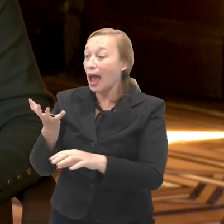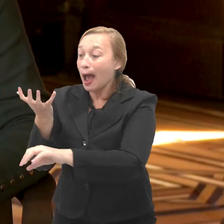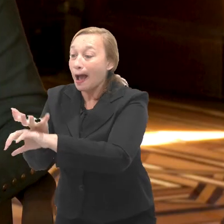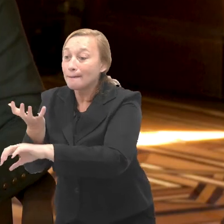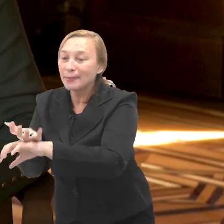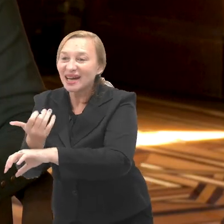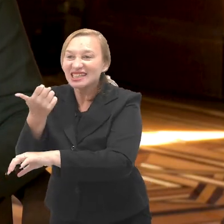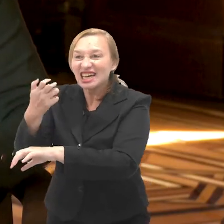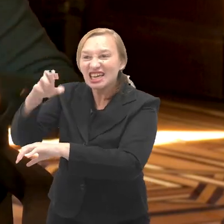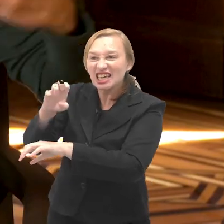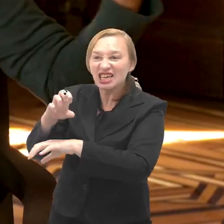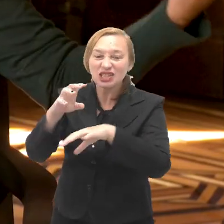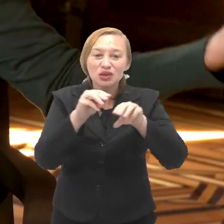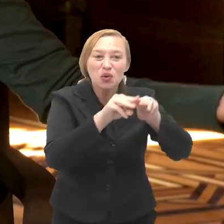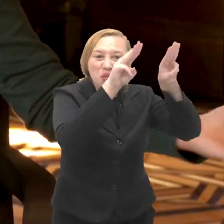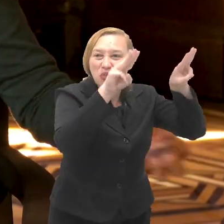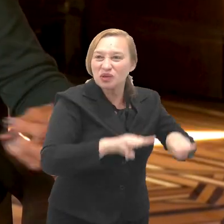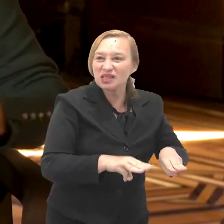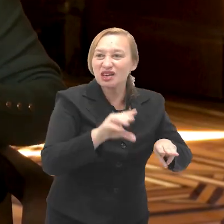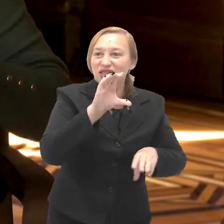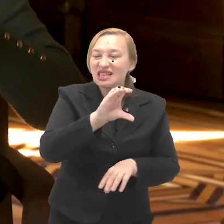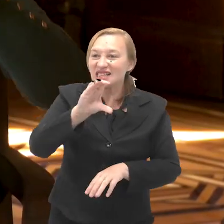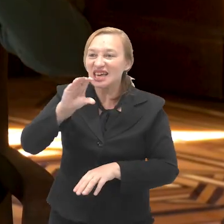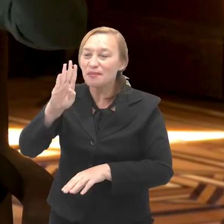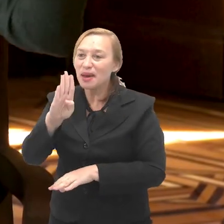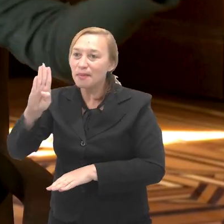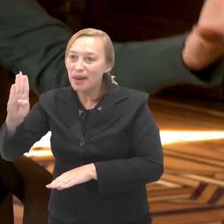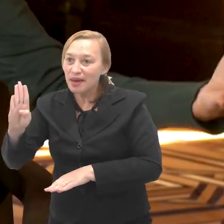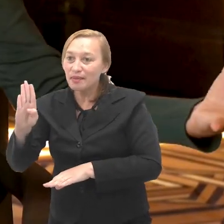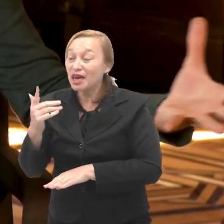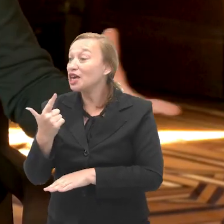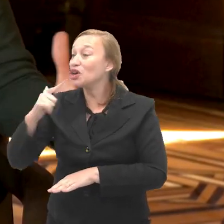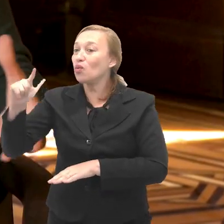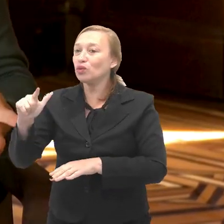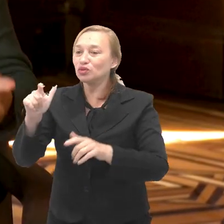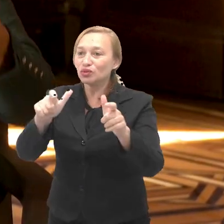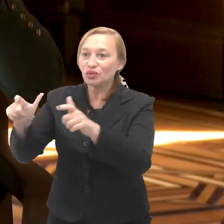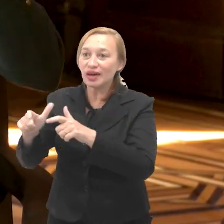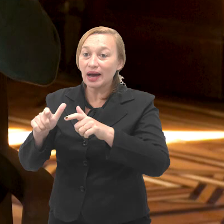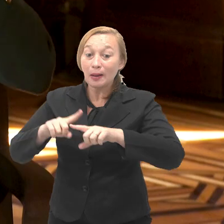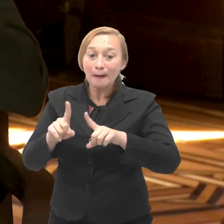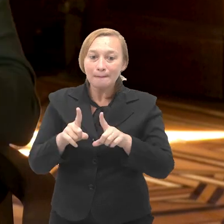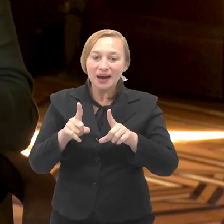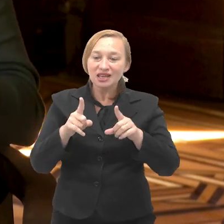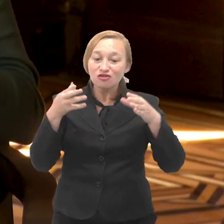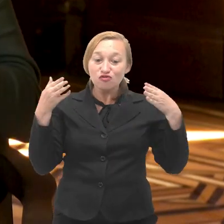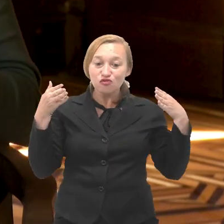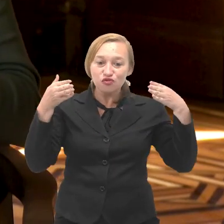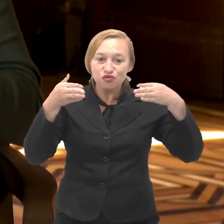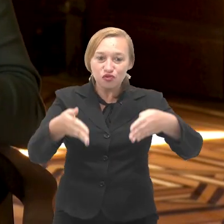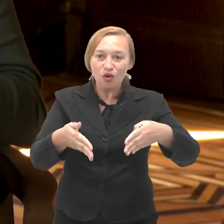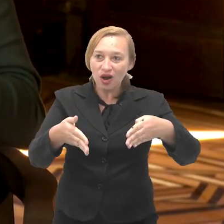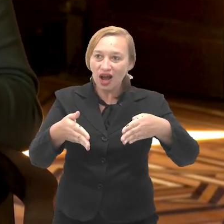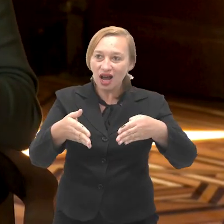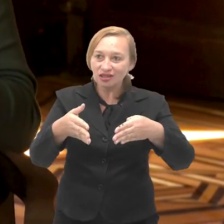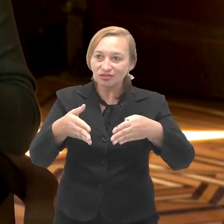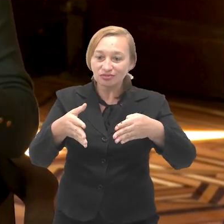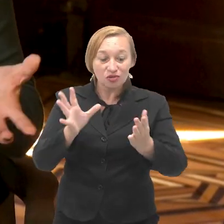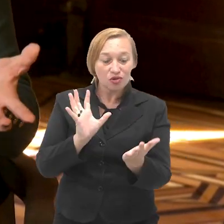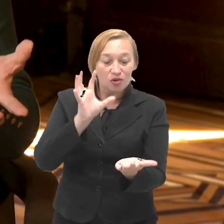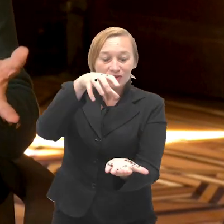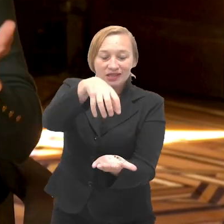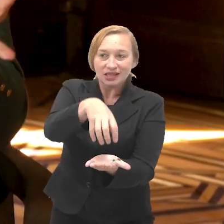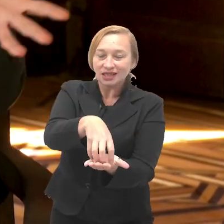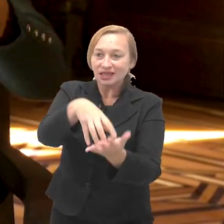históricas, né? A Praça 15, os museus, o CCBB, tantos outros, e o Palácio Tiradentes ali, com aquela função central